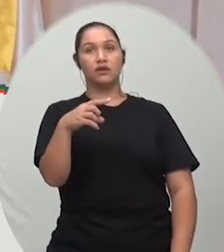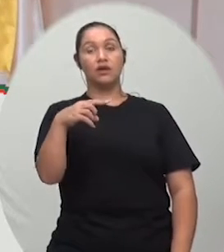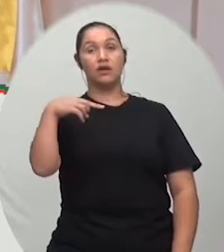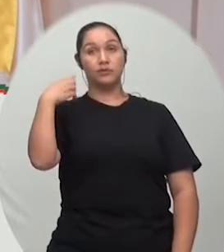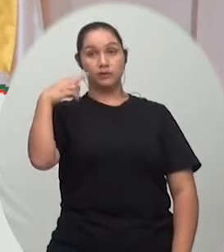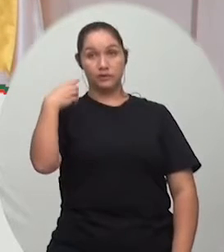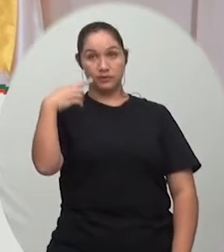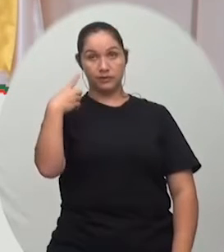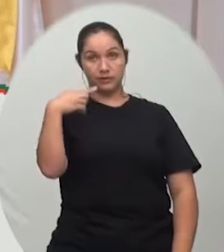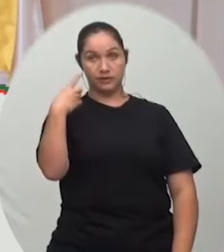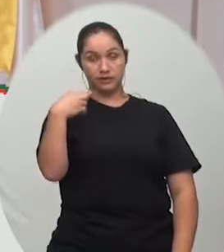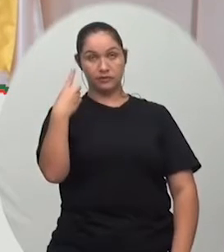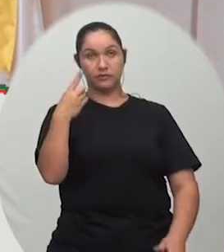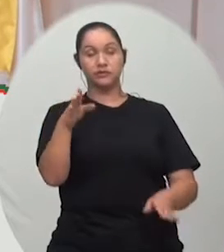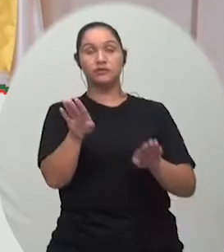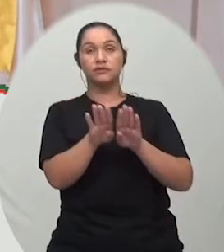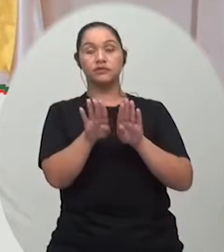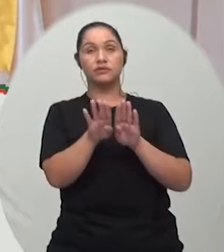de Santa Catarina,